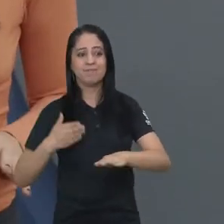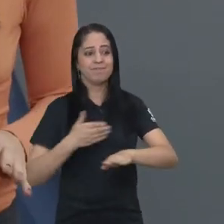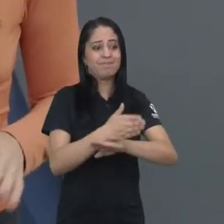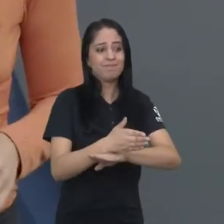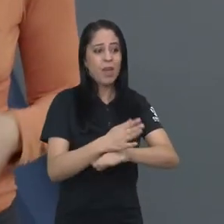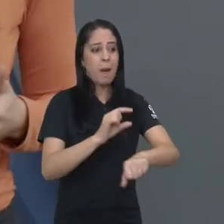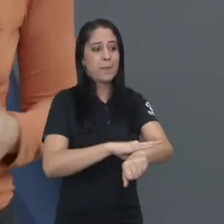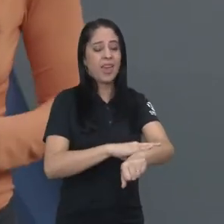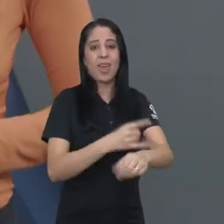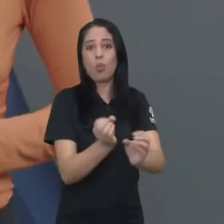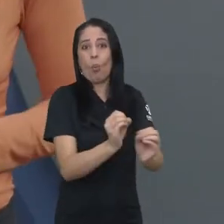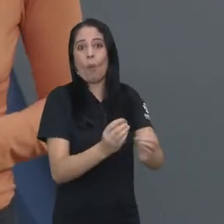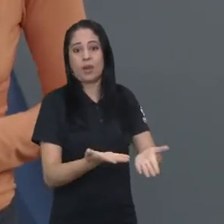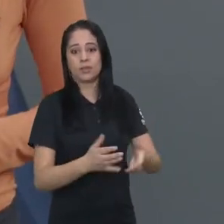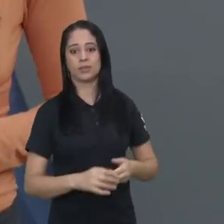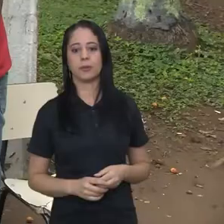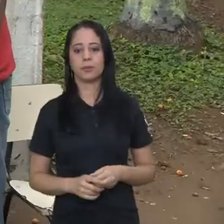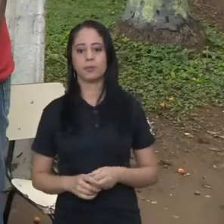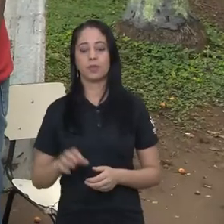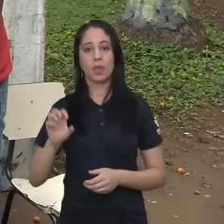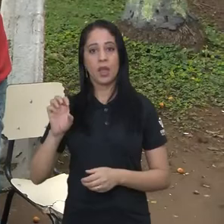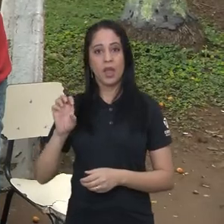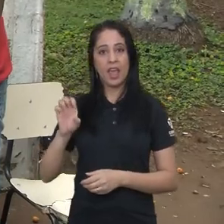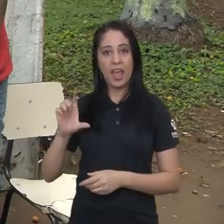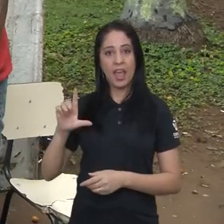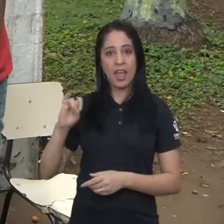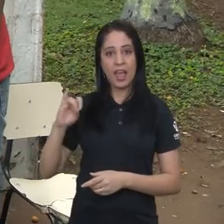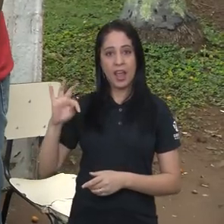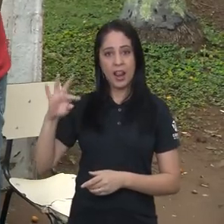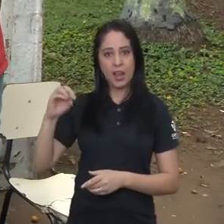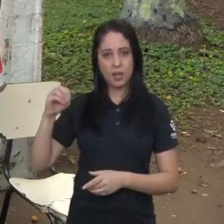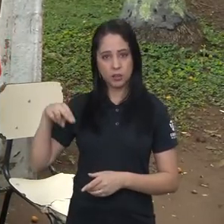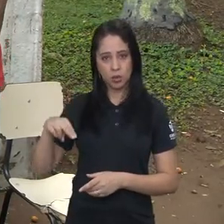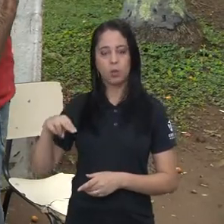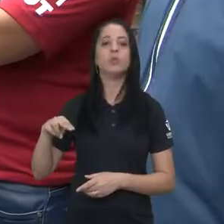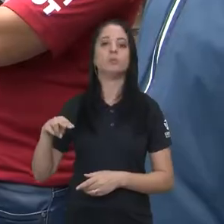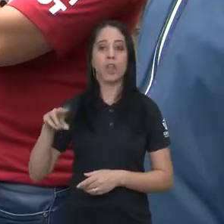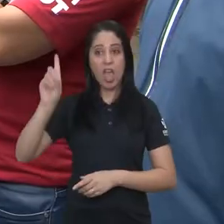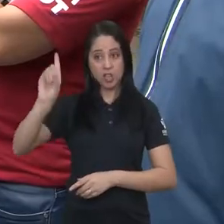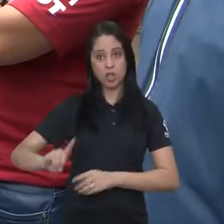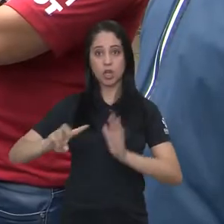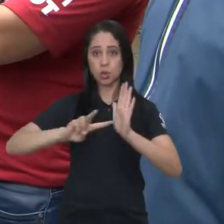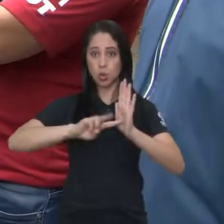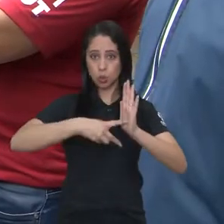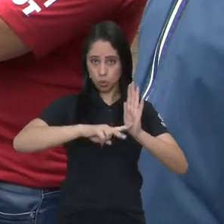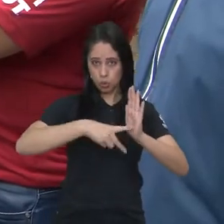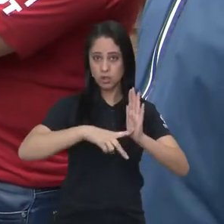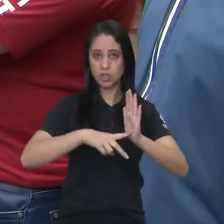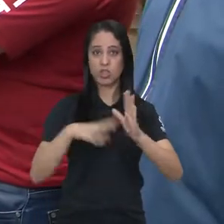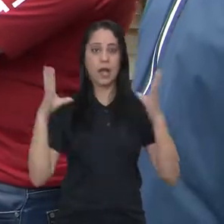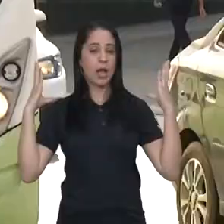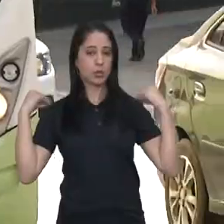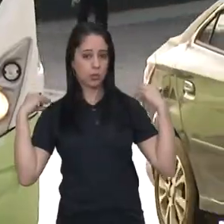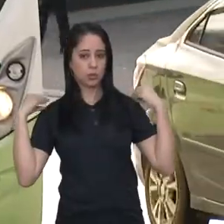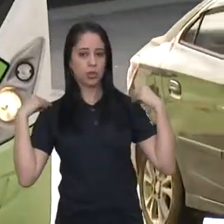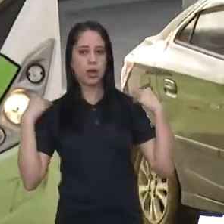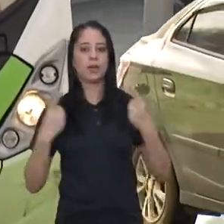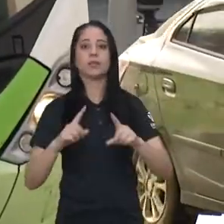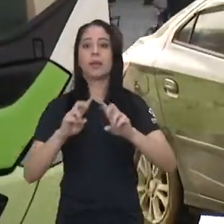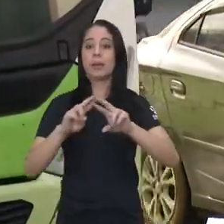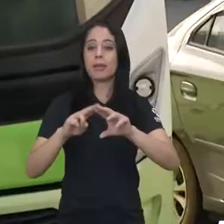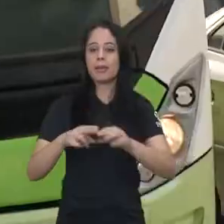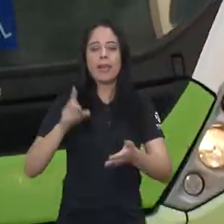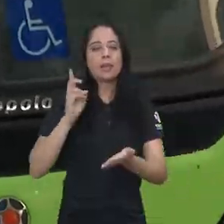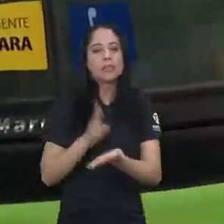assim é o banheiro porque não tem onde ir Wellington é diretor do sindicato dos condutores do Vale do Paraíba e